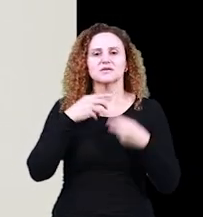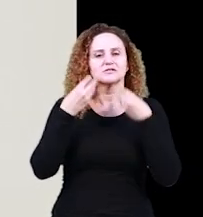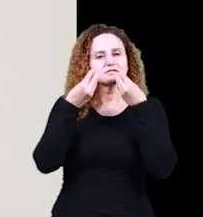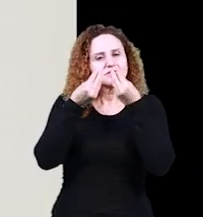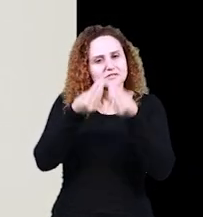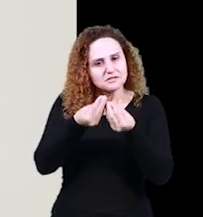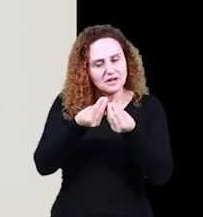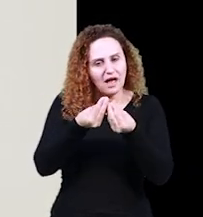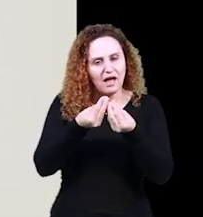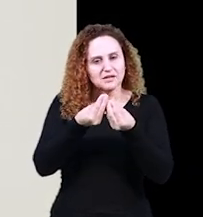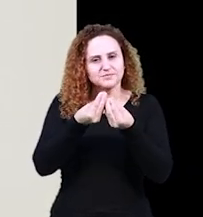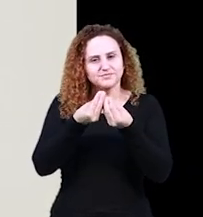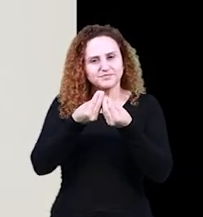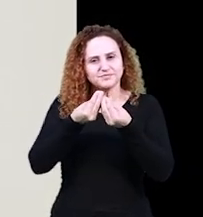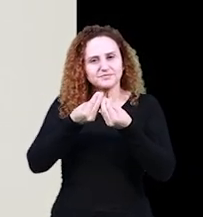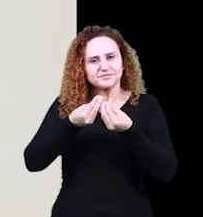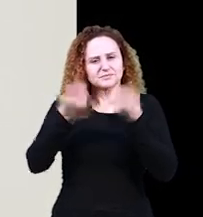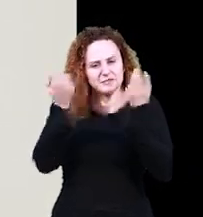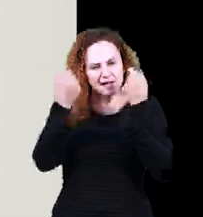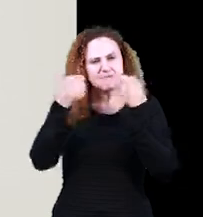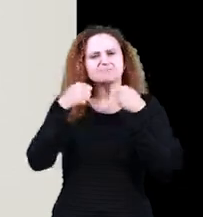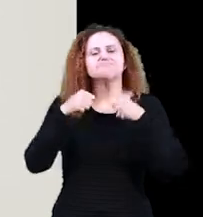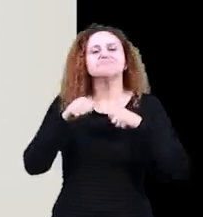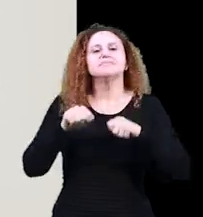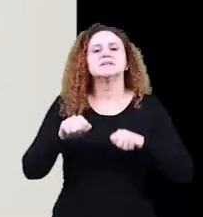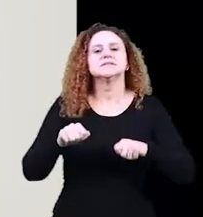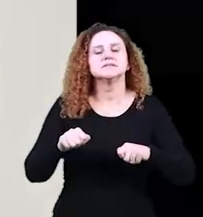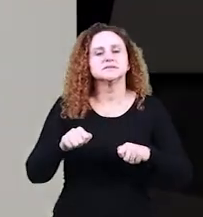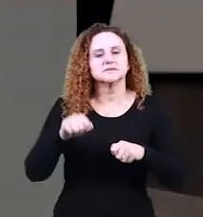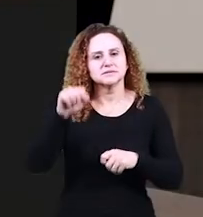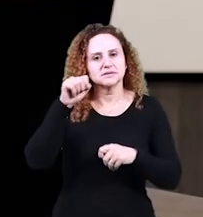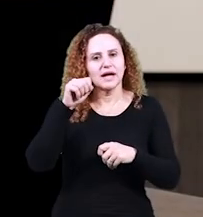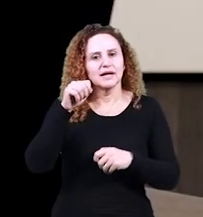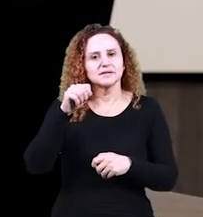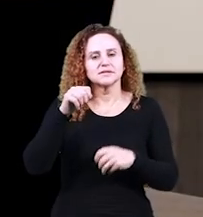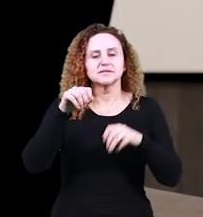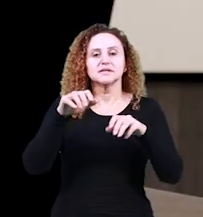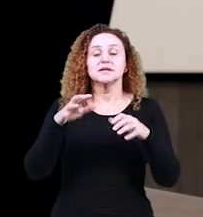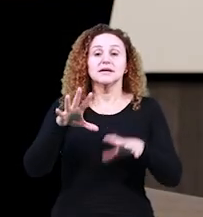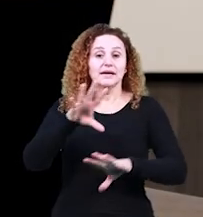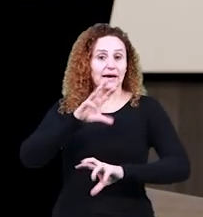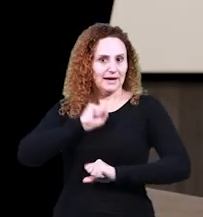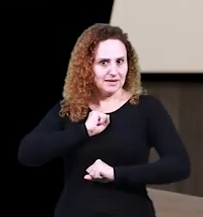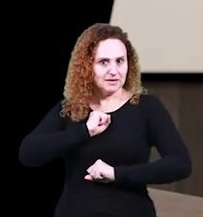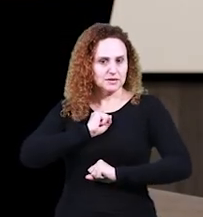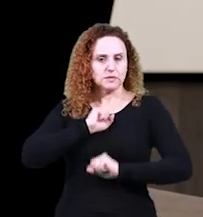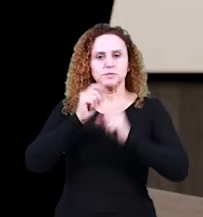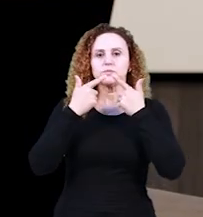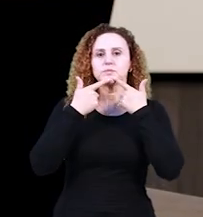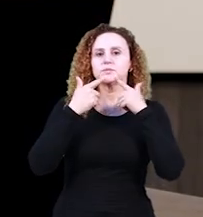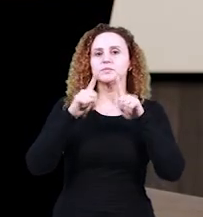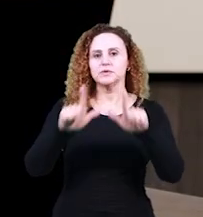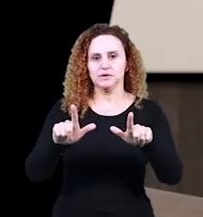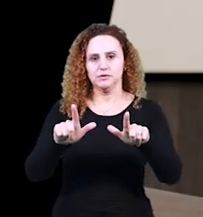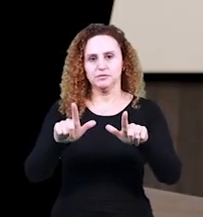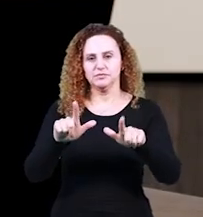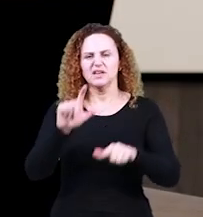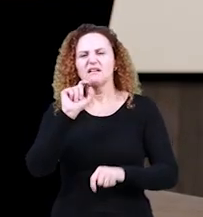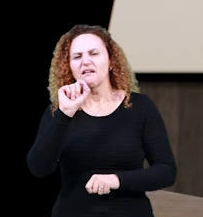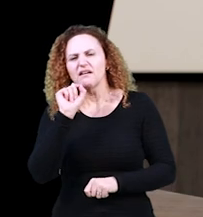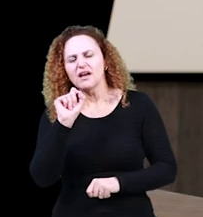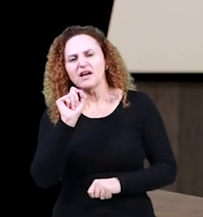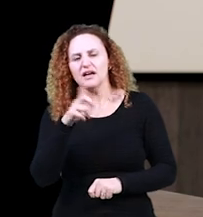algoritmo nos tornando aptos para desenvolver ou adquirir a gramática de uma língua então ele parte da hipótese